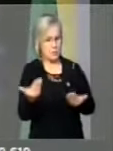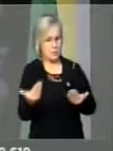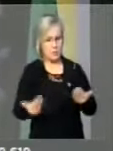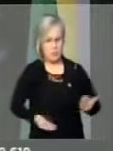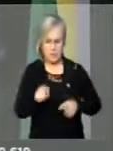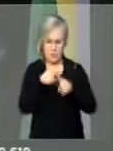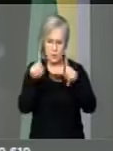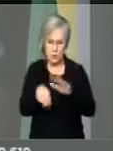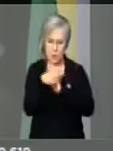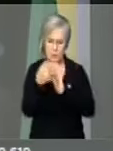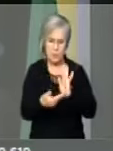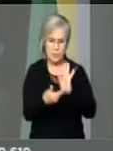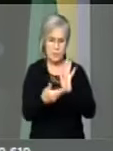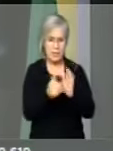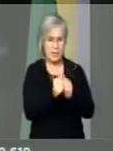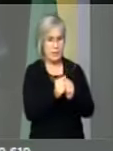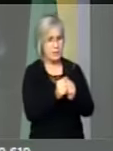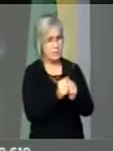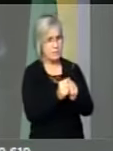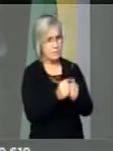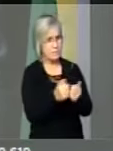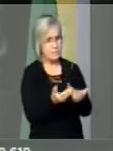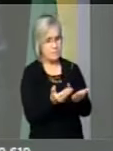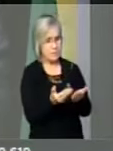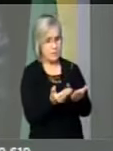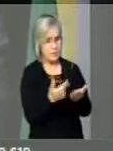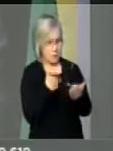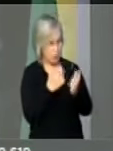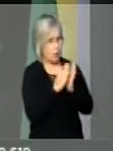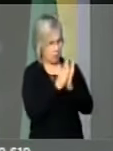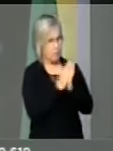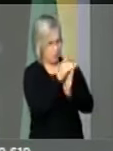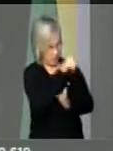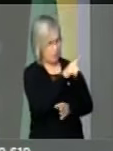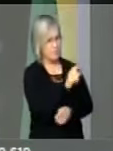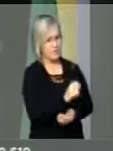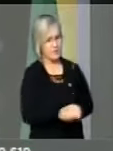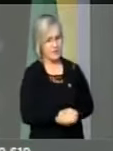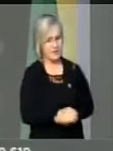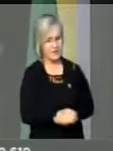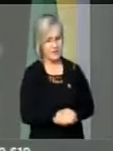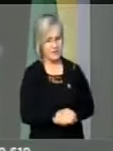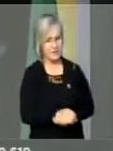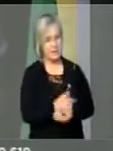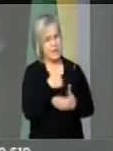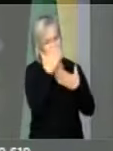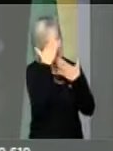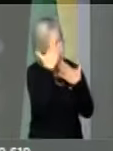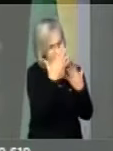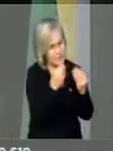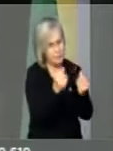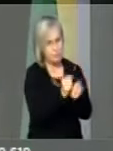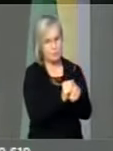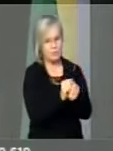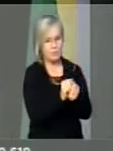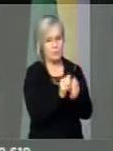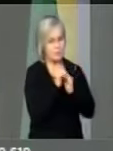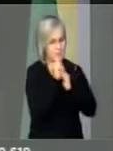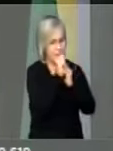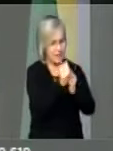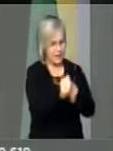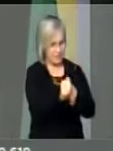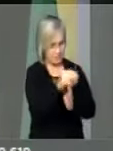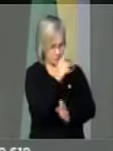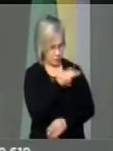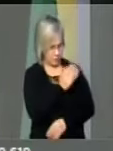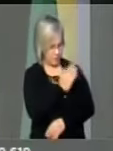casa ali. Eu disse para ela, eu vou rezar por você. Ela falou, eu agradeço muito, me leva no seu coração. Eu falei, eu